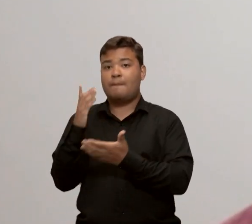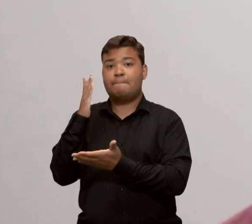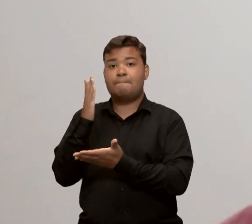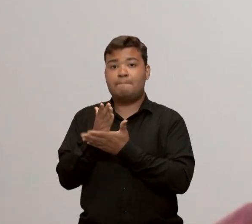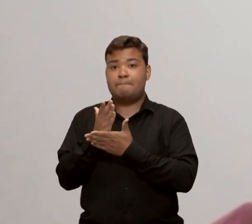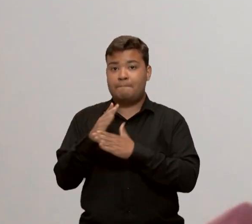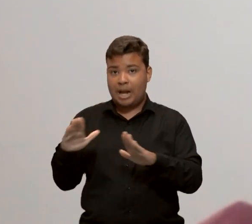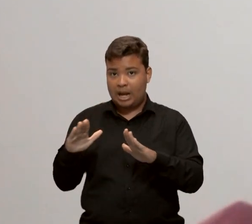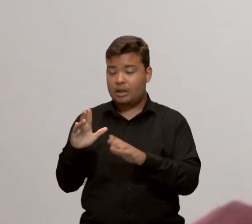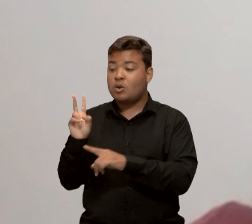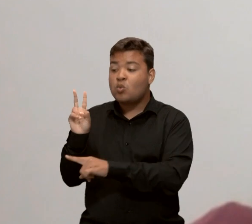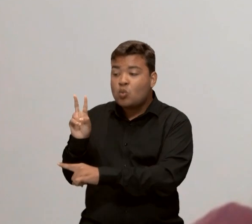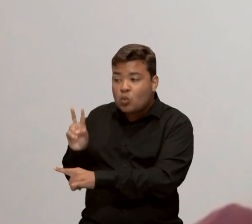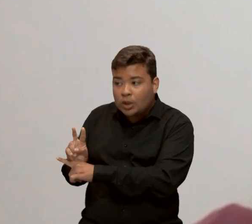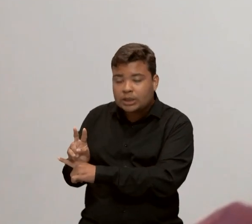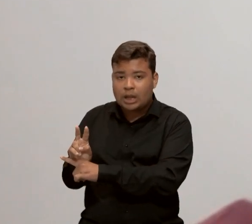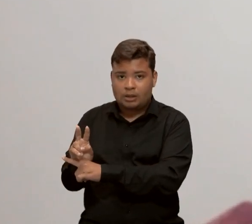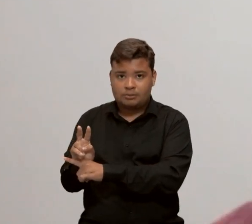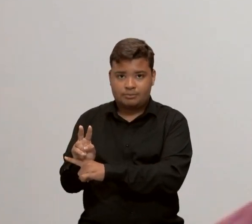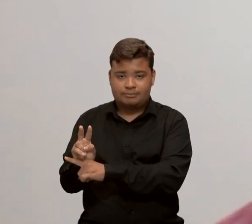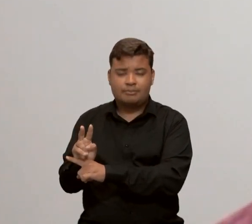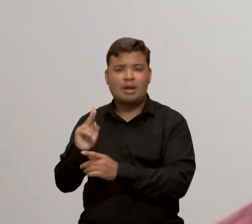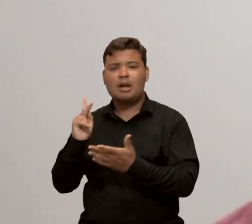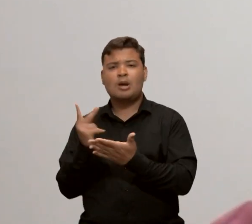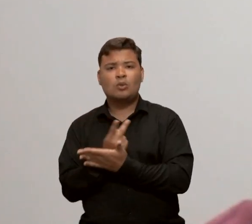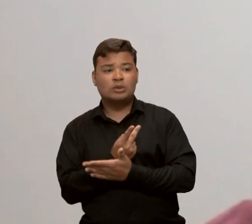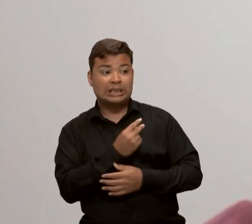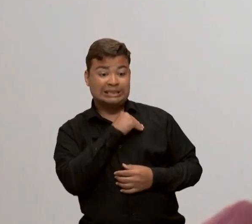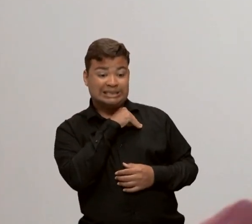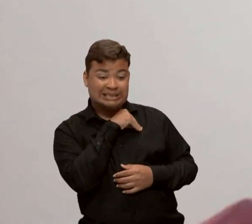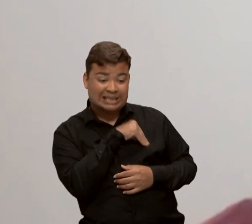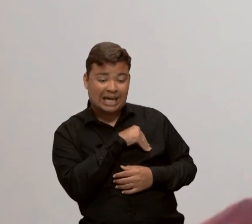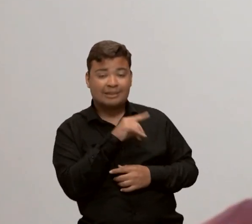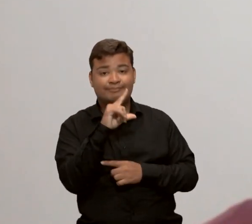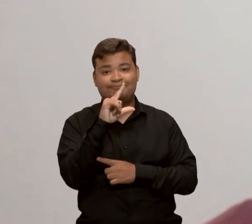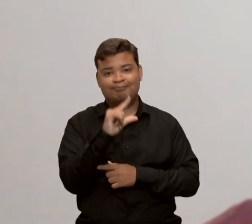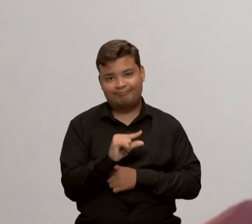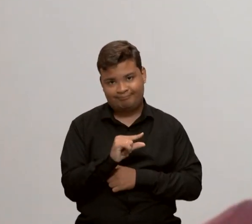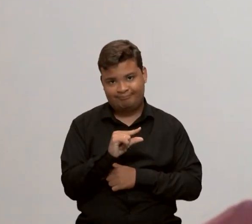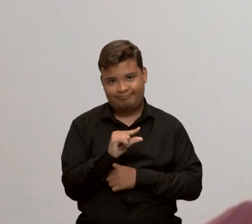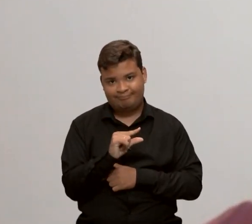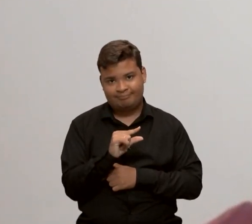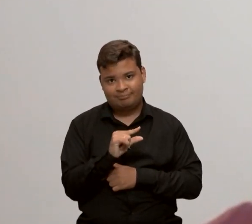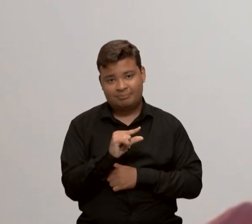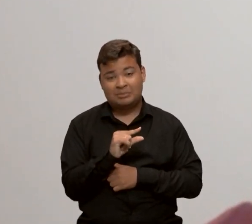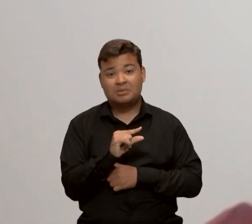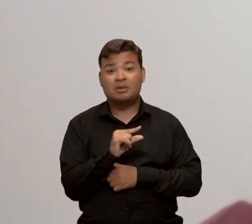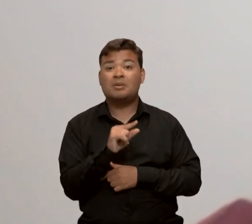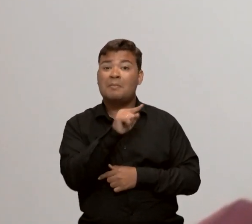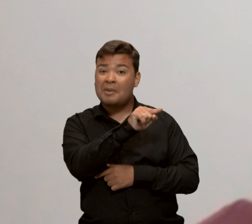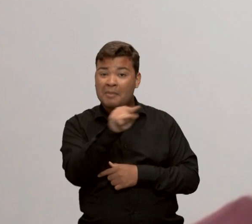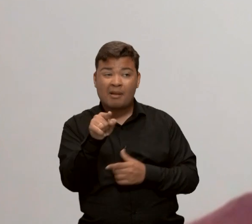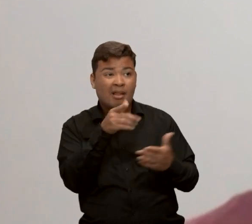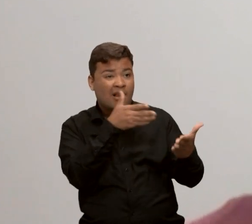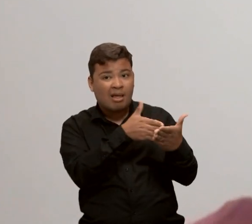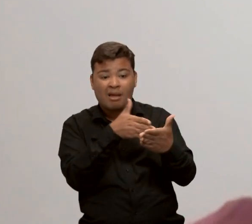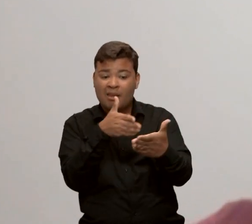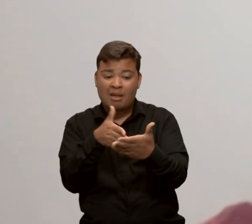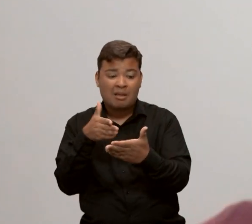cai. Caindo a renda, essa família não perde o acesso a muitas coisas, né? Por